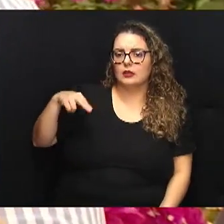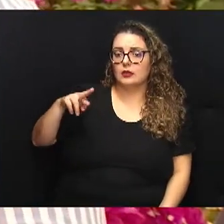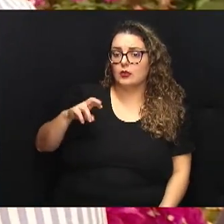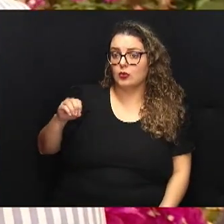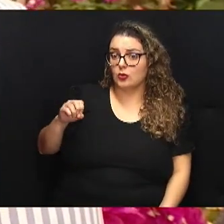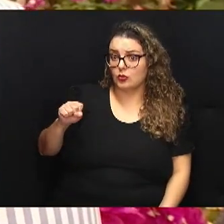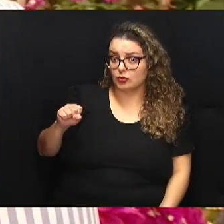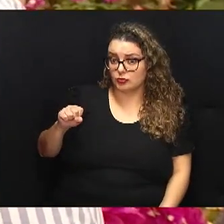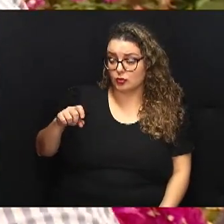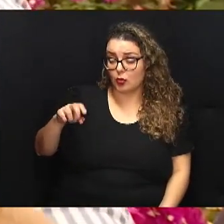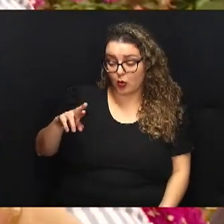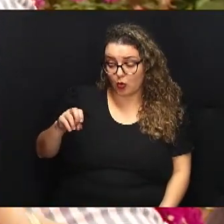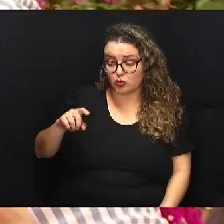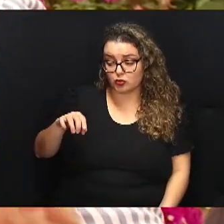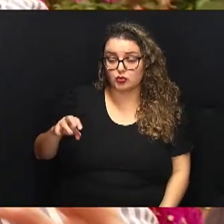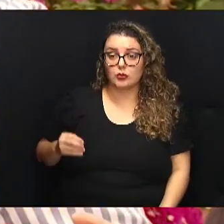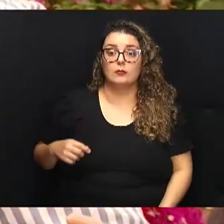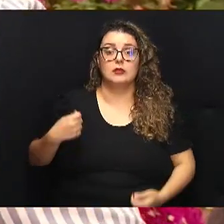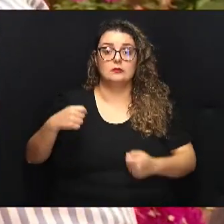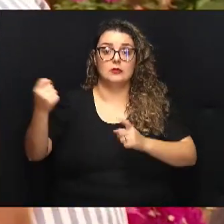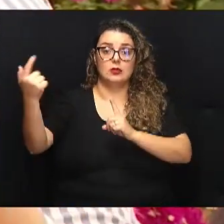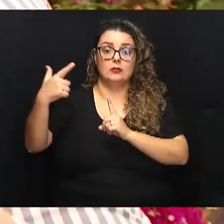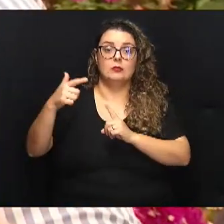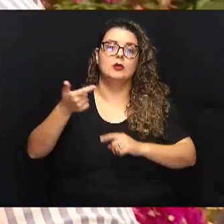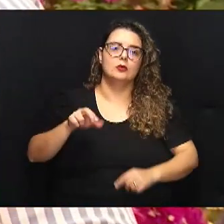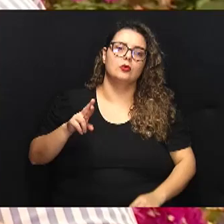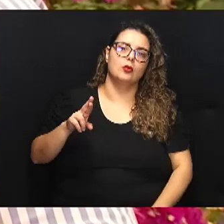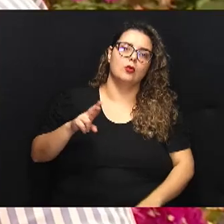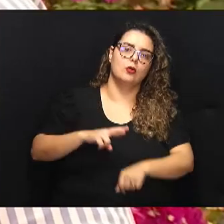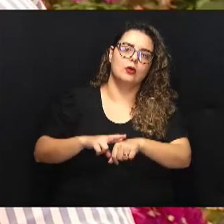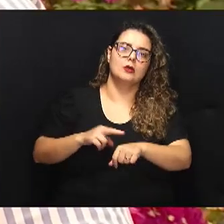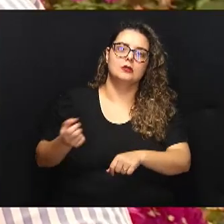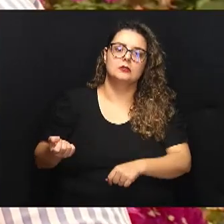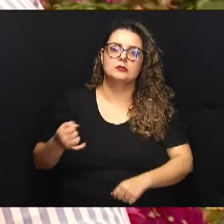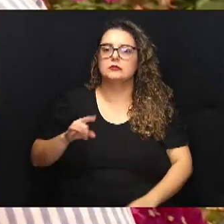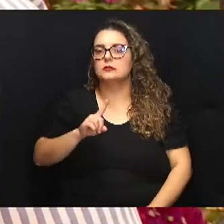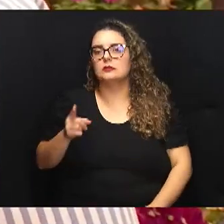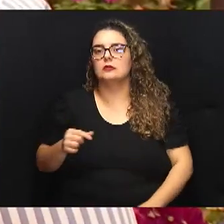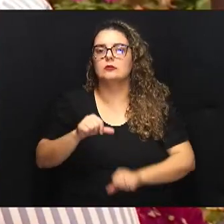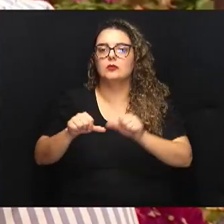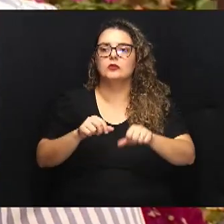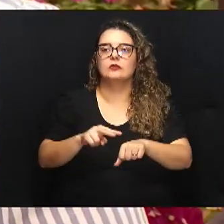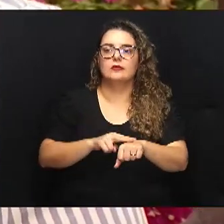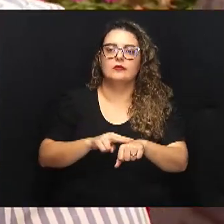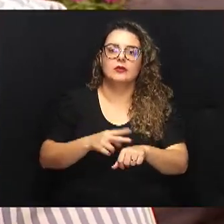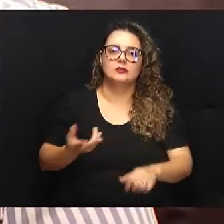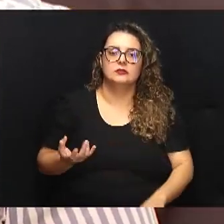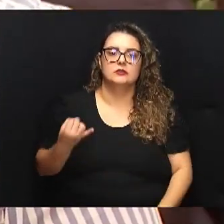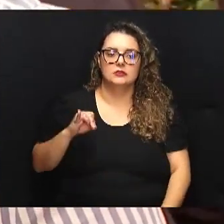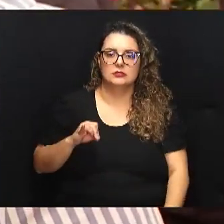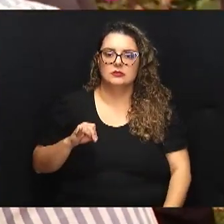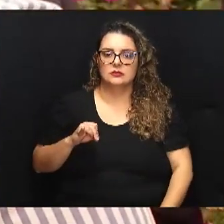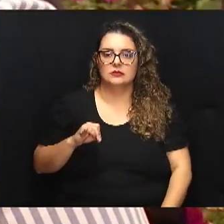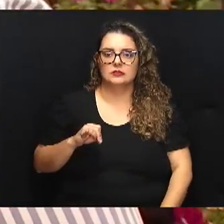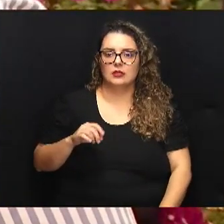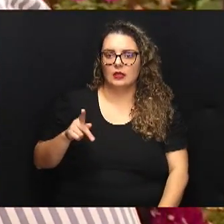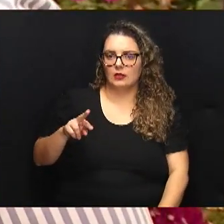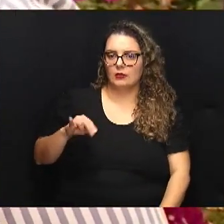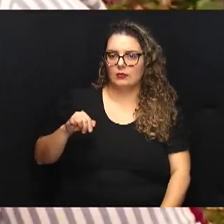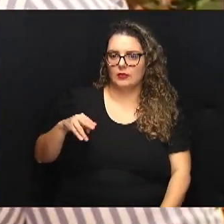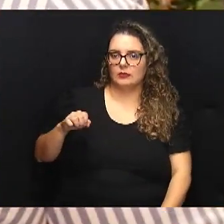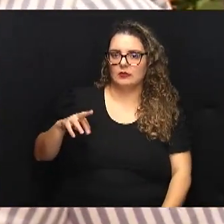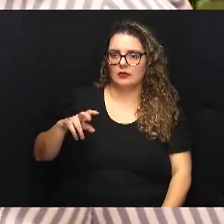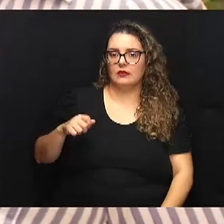da incidência de luz solar para ele se manter roxo. Senão ele fica verde. Então, se você coloca... A primavera já precisa de